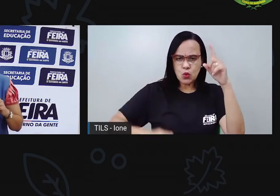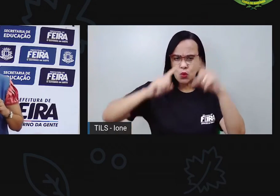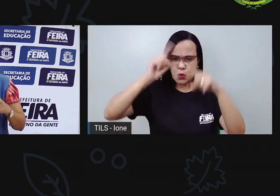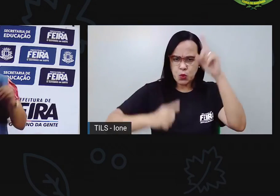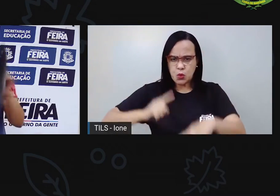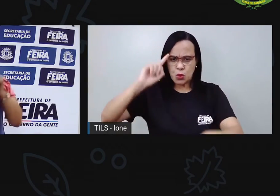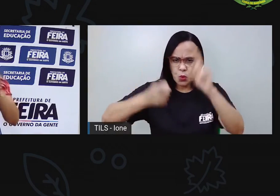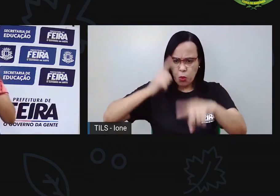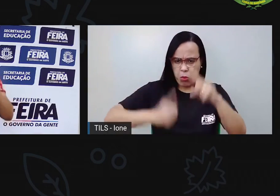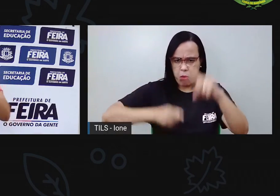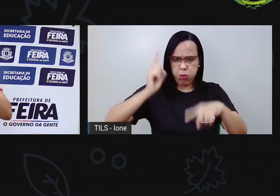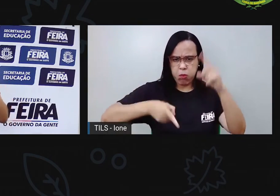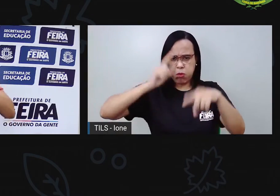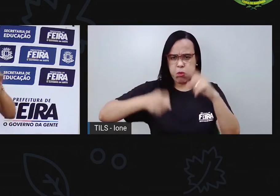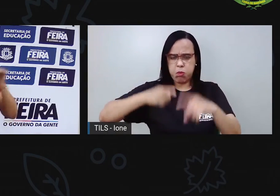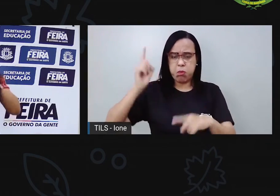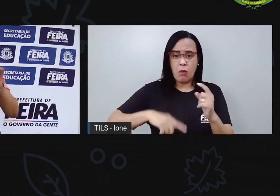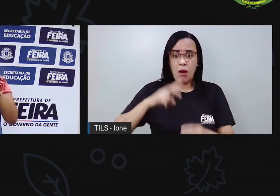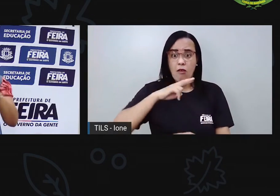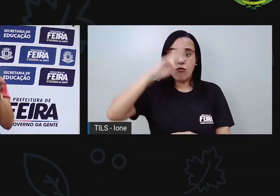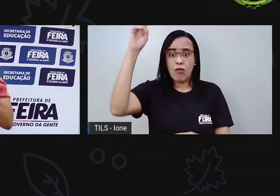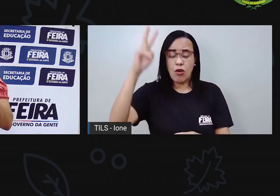logo agosto